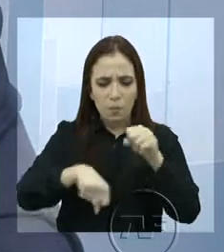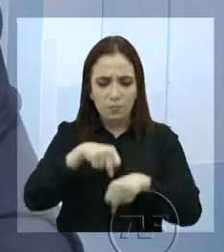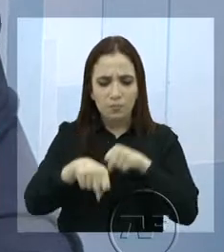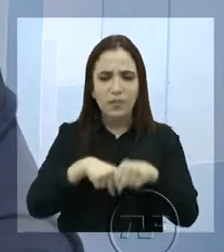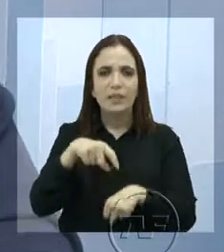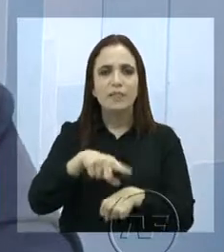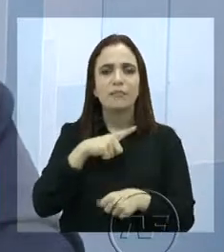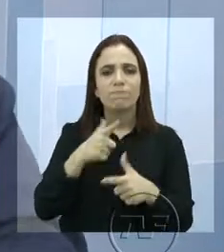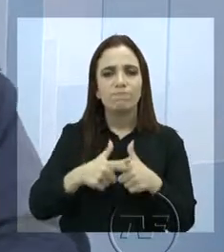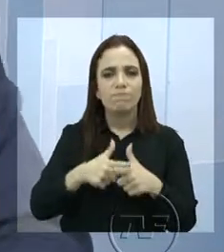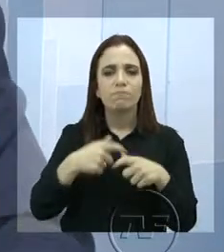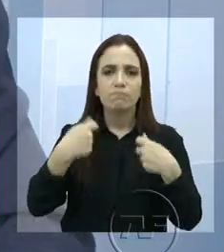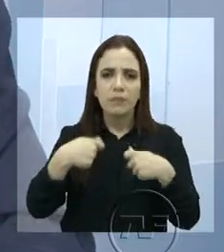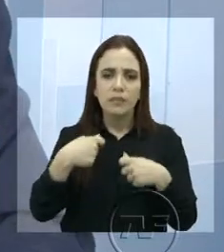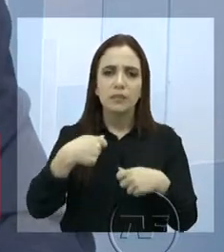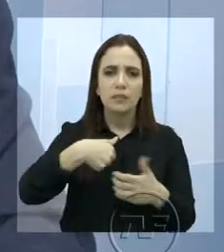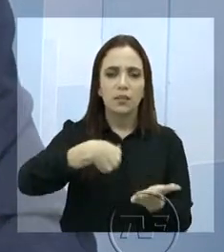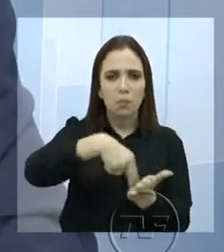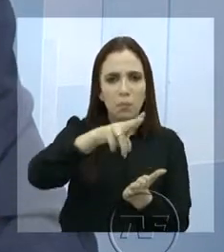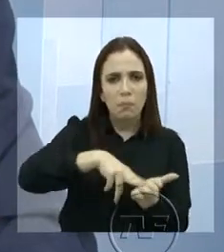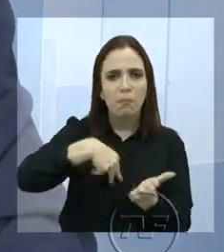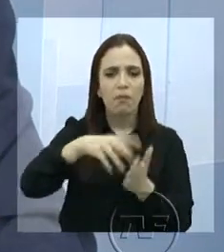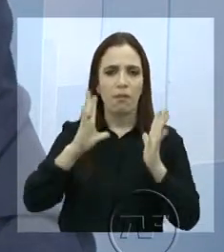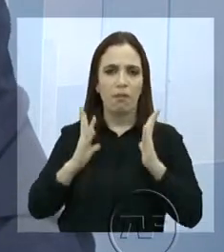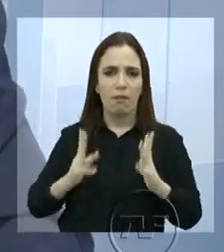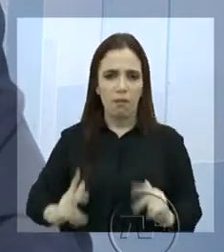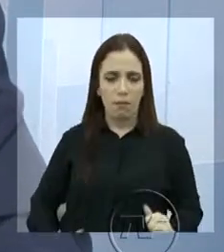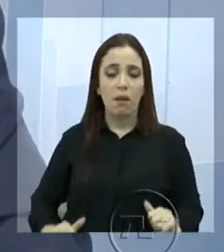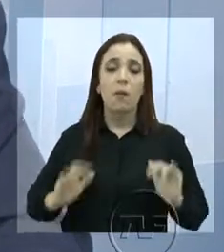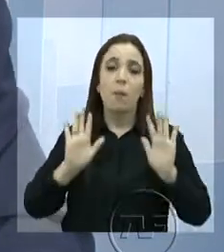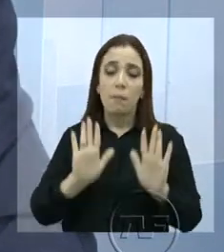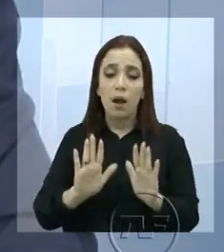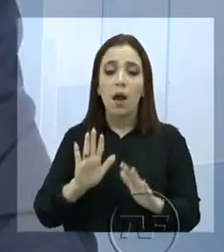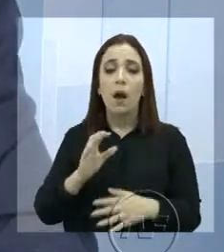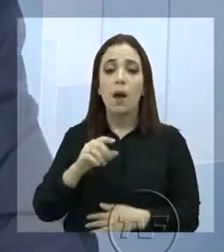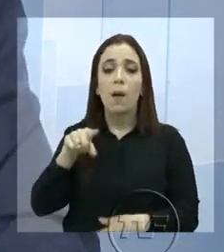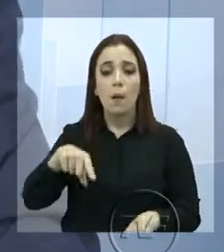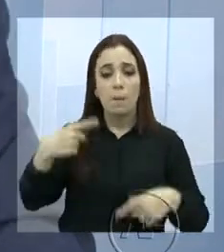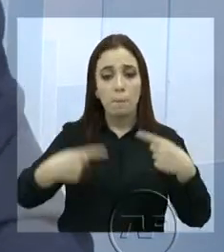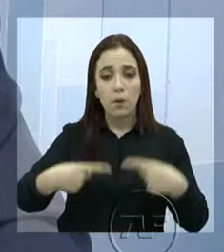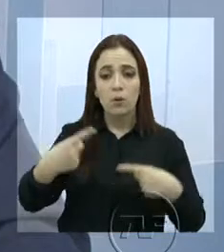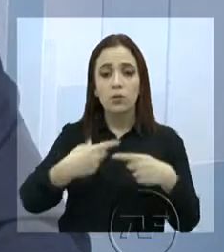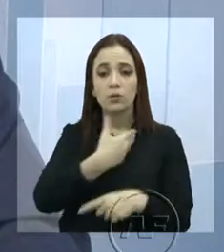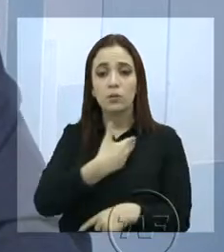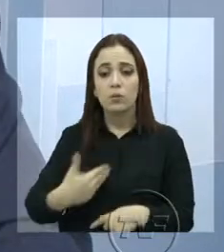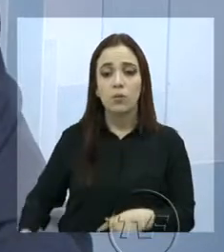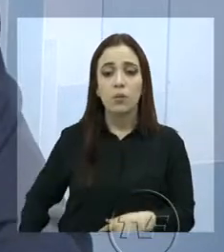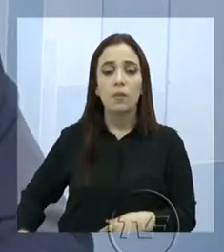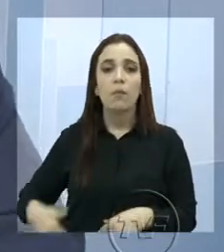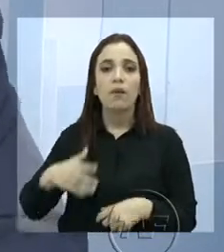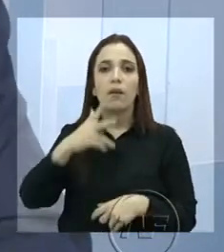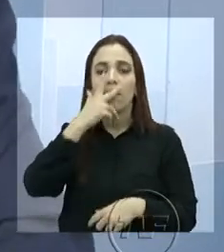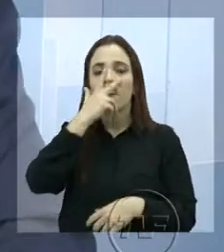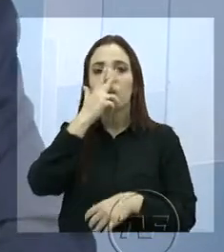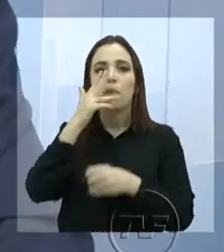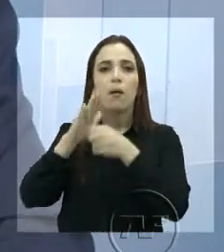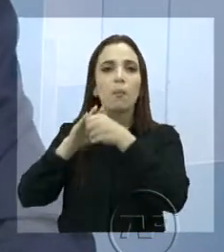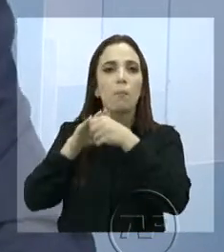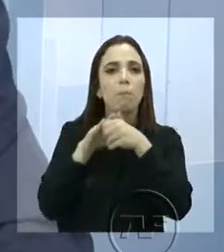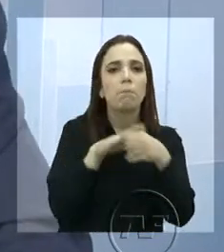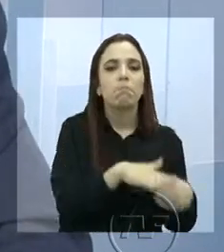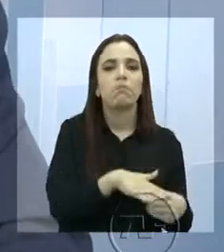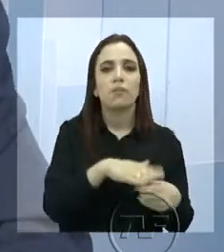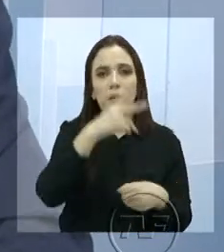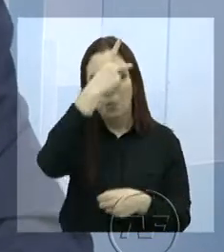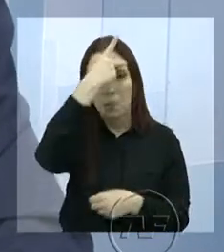precisando realmente de uma manutenção do poder público, mas mais uma vez é uma política pública que esqueceu alguém. E esqueceu justamente